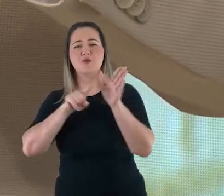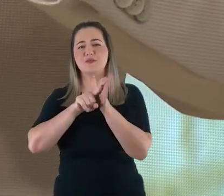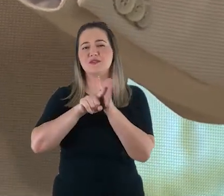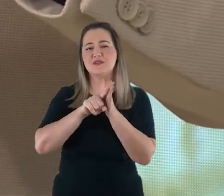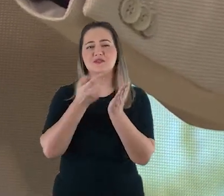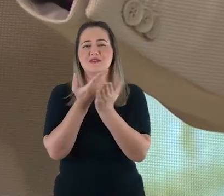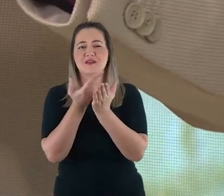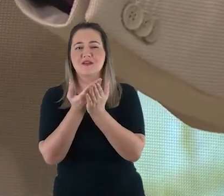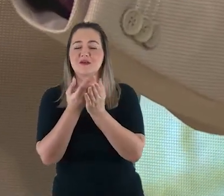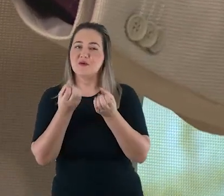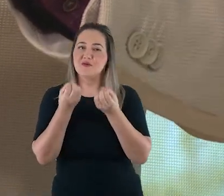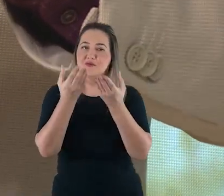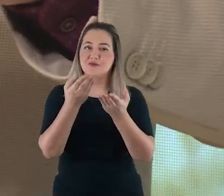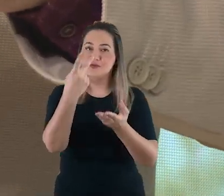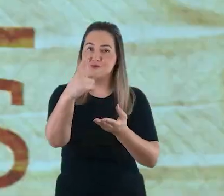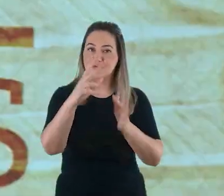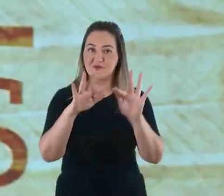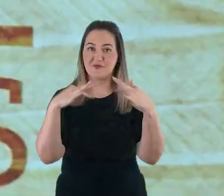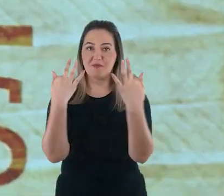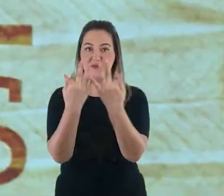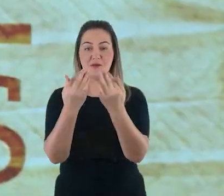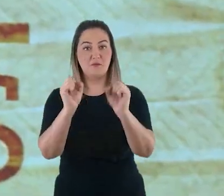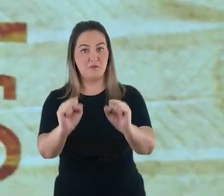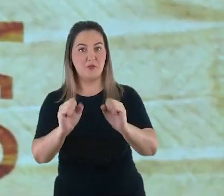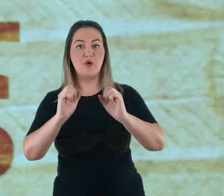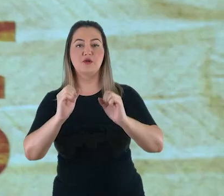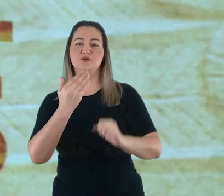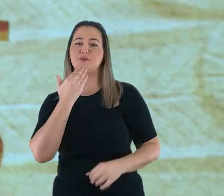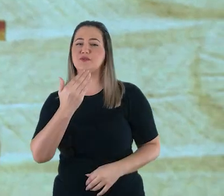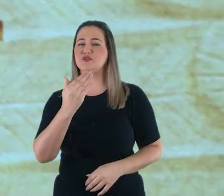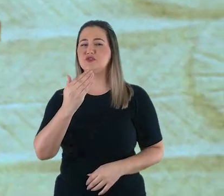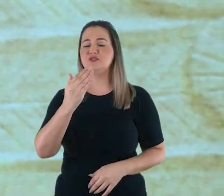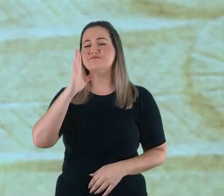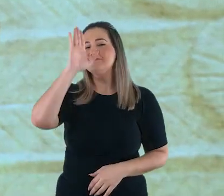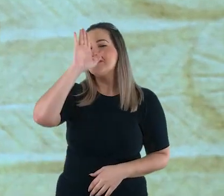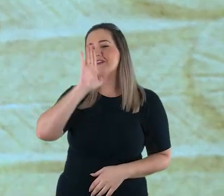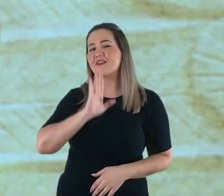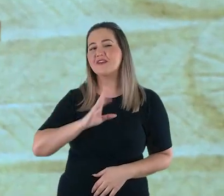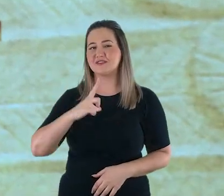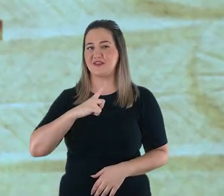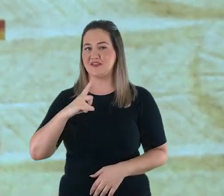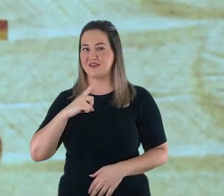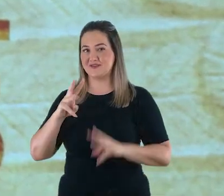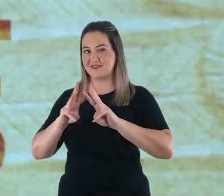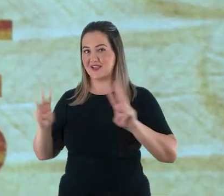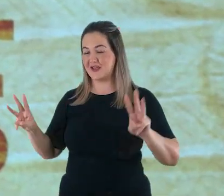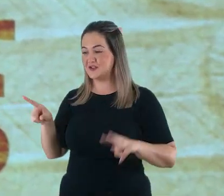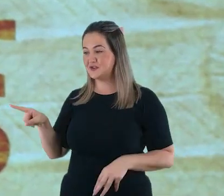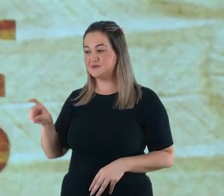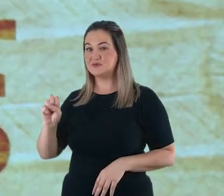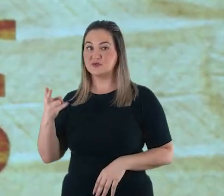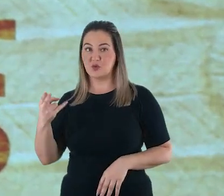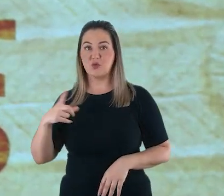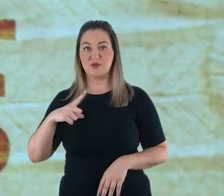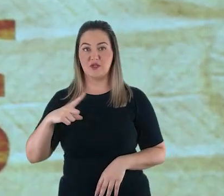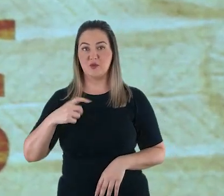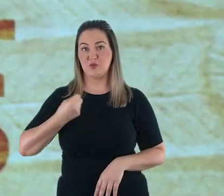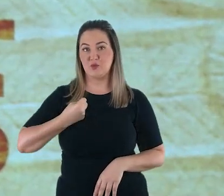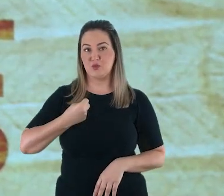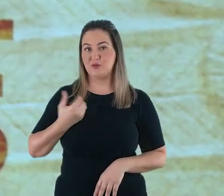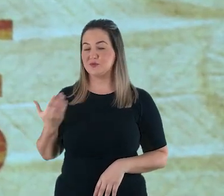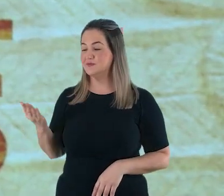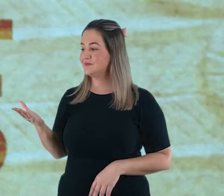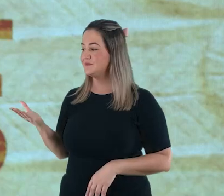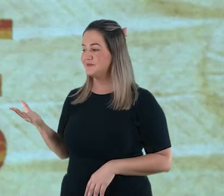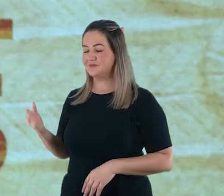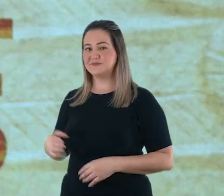família. Você pode pedi-lo inteiramente grátis, através do site biblia.com.br ou pode ligar para a gente, 0 Operadora 12